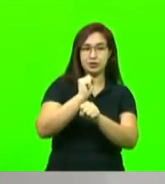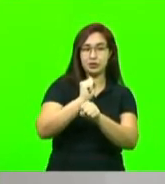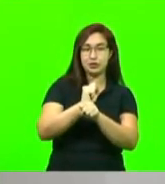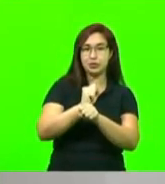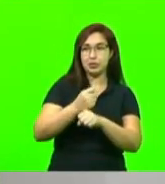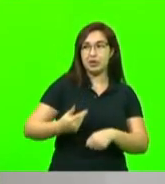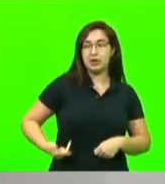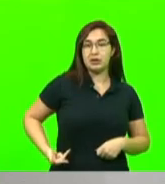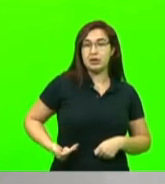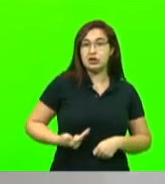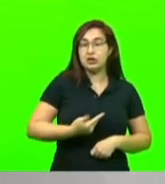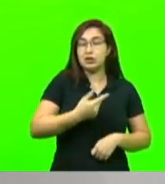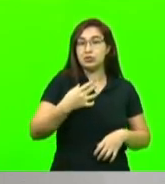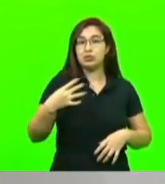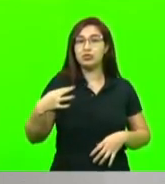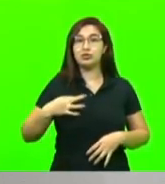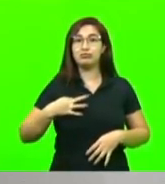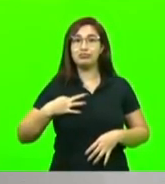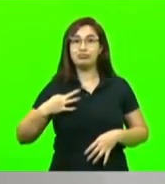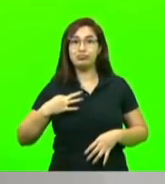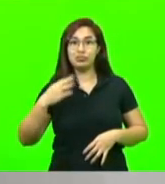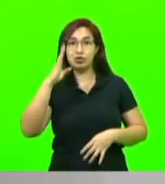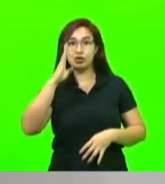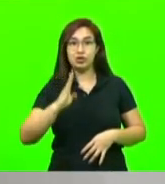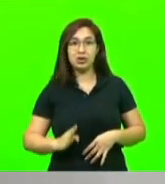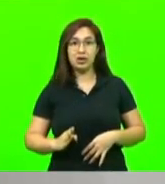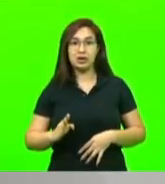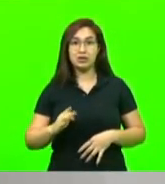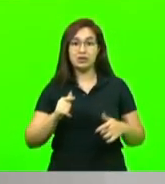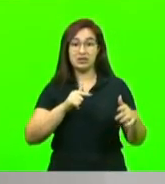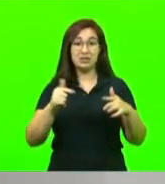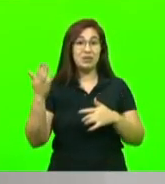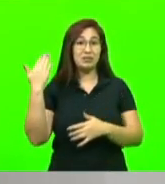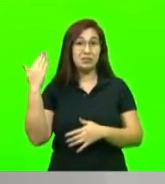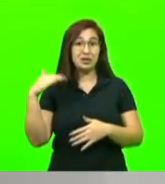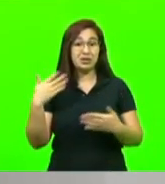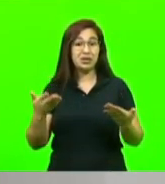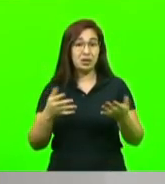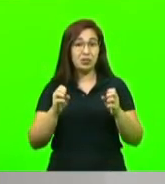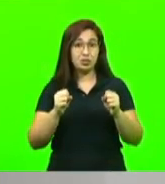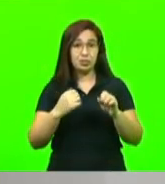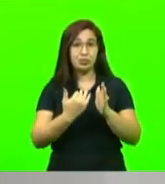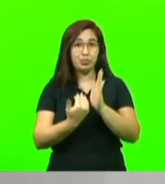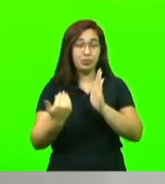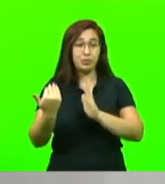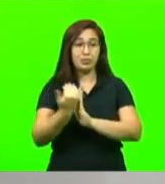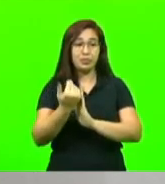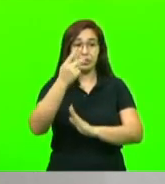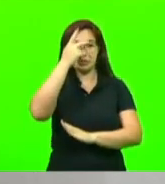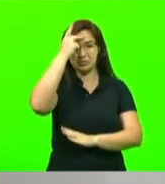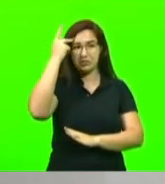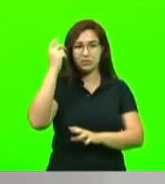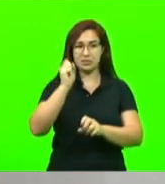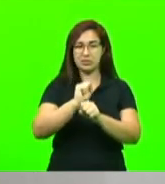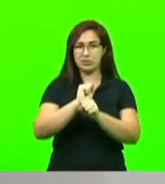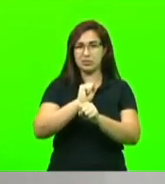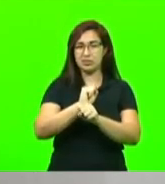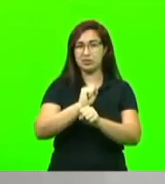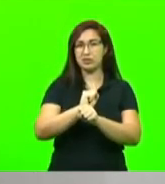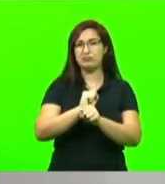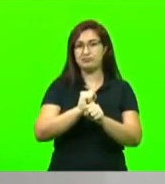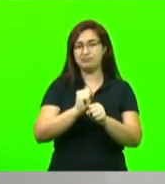Catarina. 116 mil até semana passada, porque hoje já pode ser mais. O governo encontrou uma alternativa